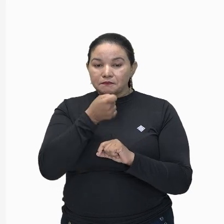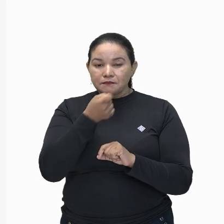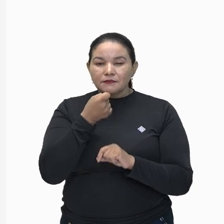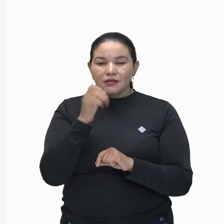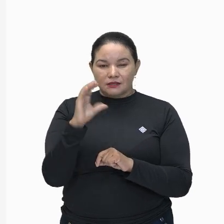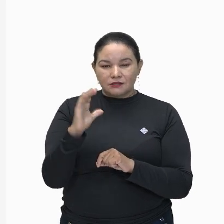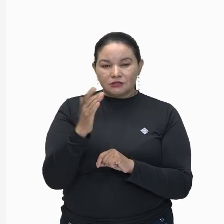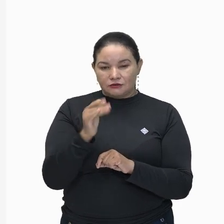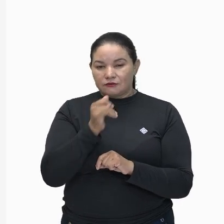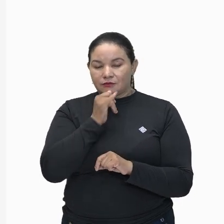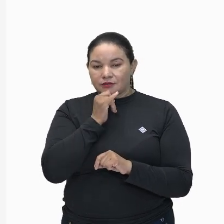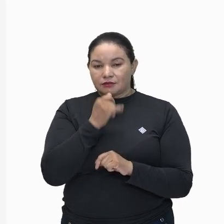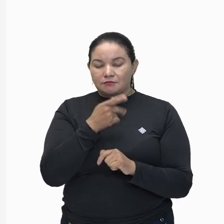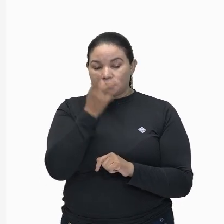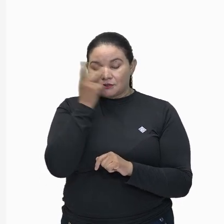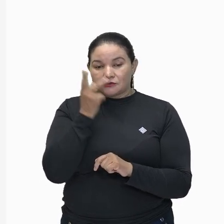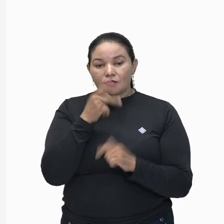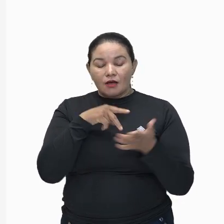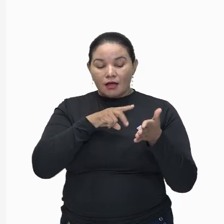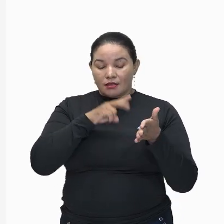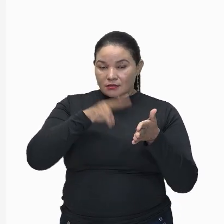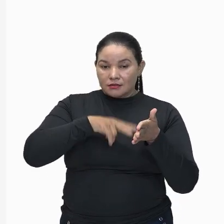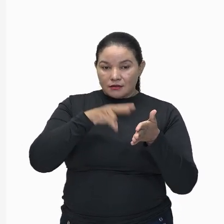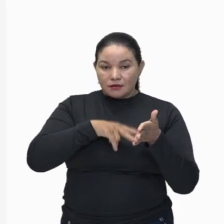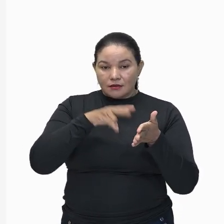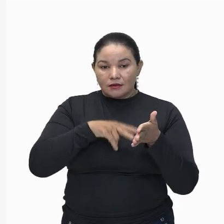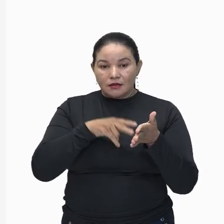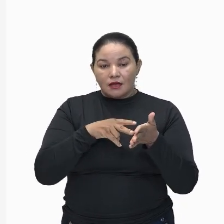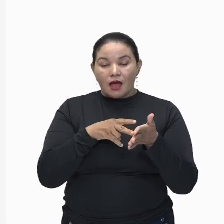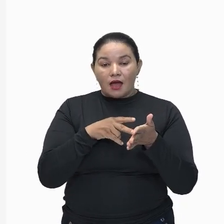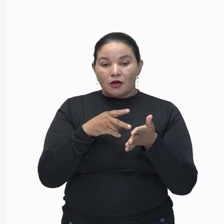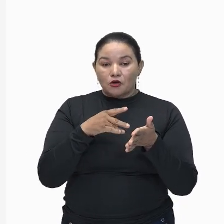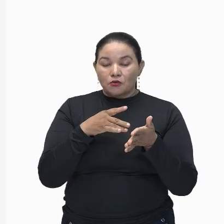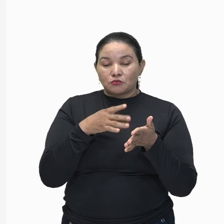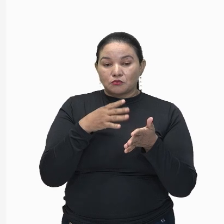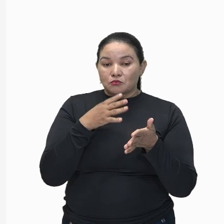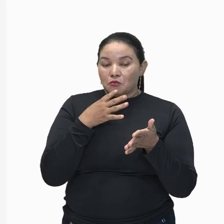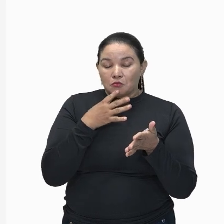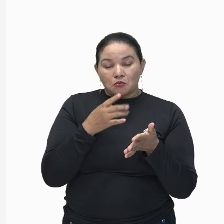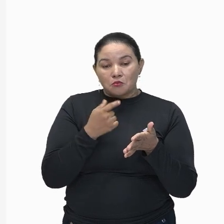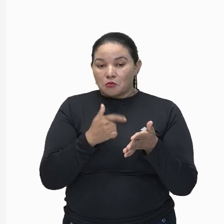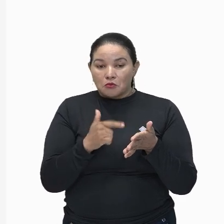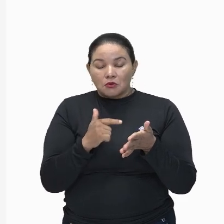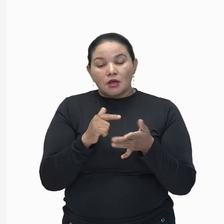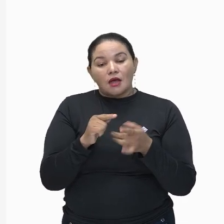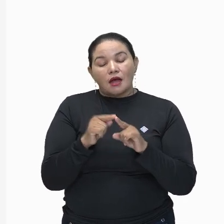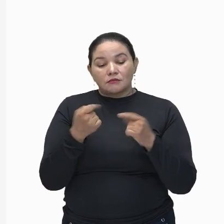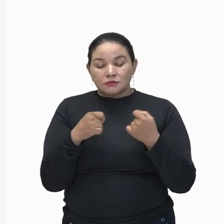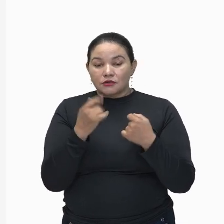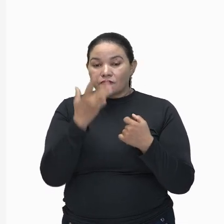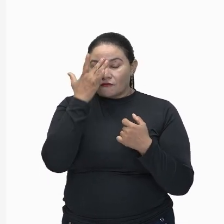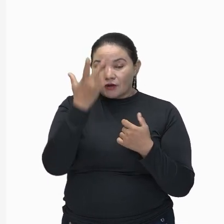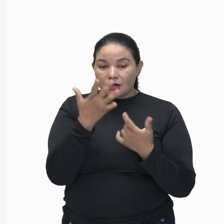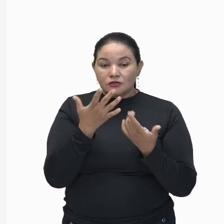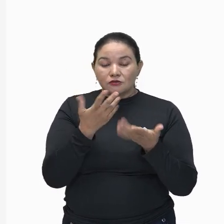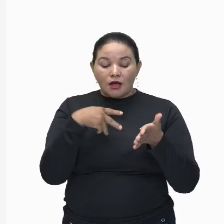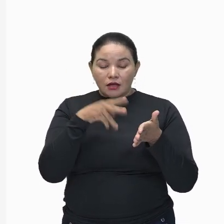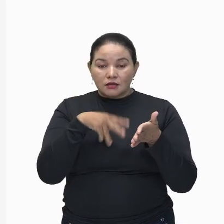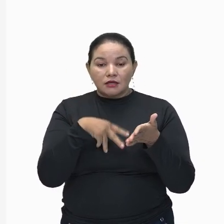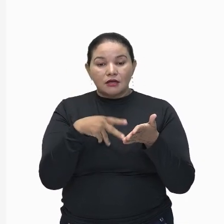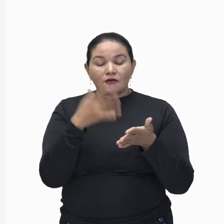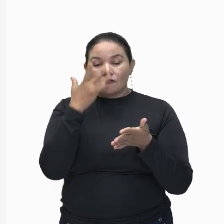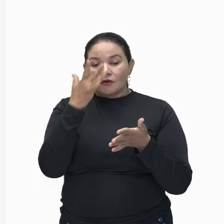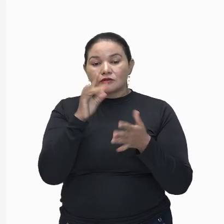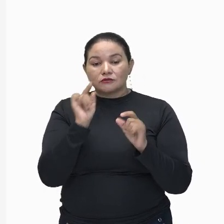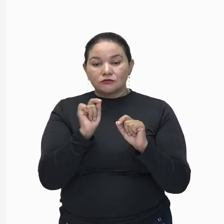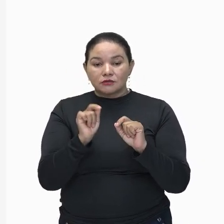eu que somos leigos em certo assunto, ele vai facilitar, porque ele vai associar essa linguagem, facilitando